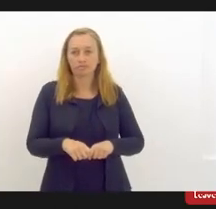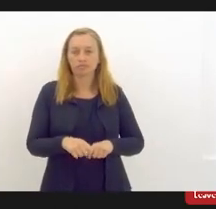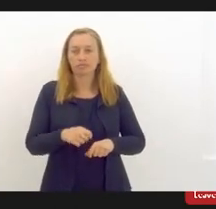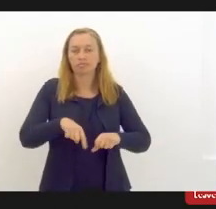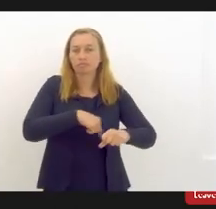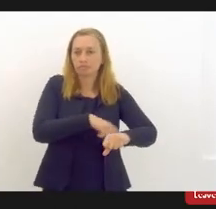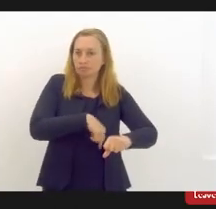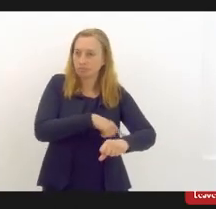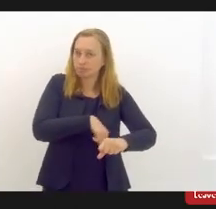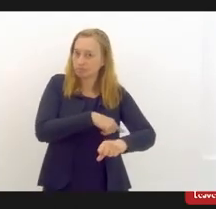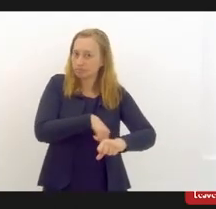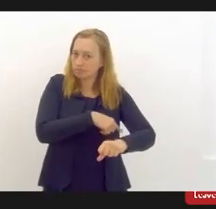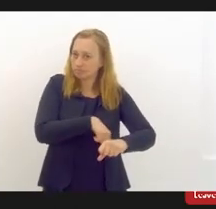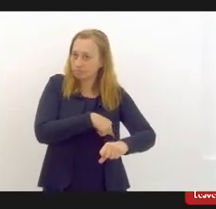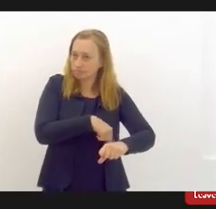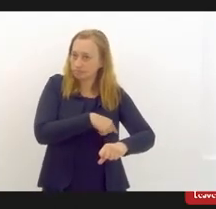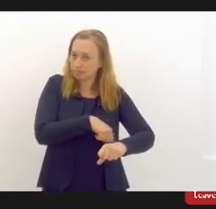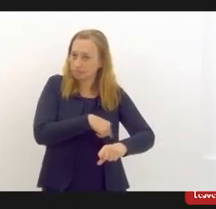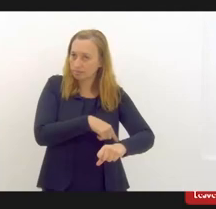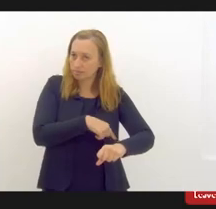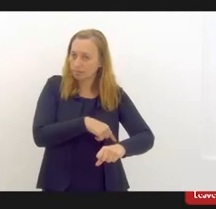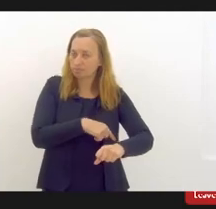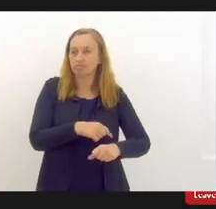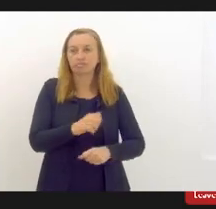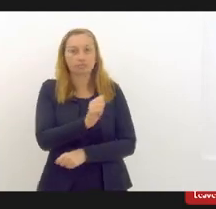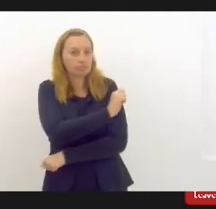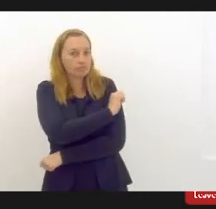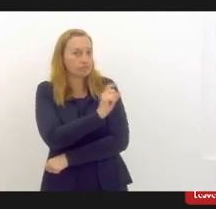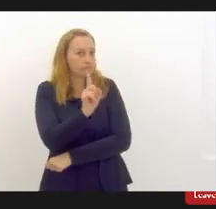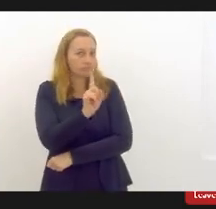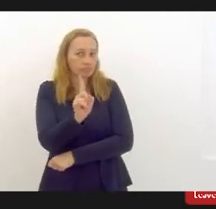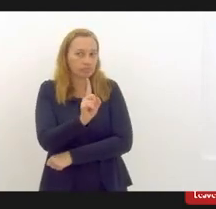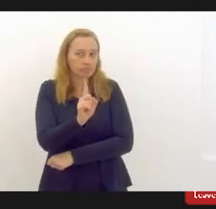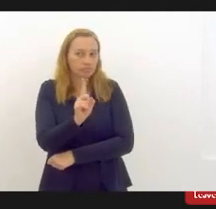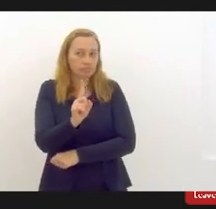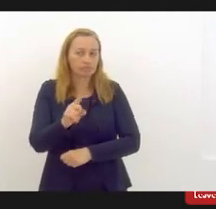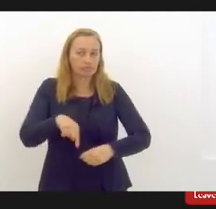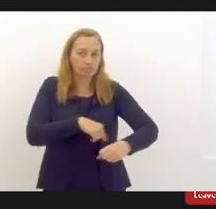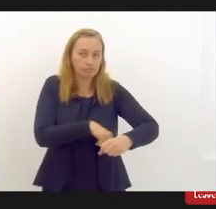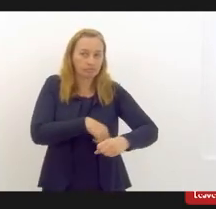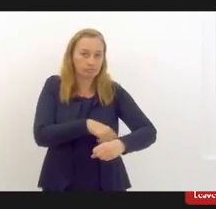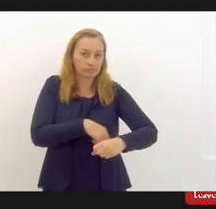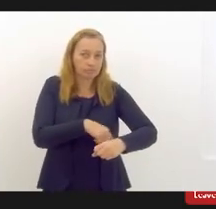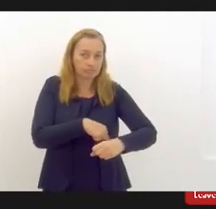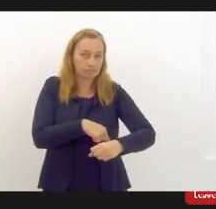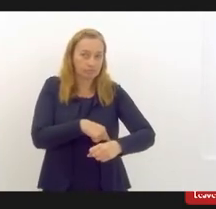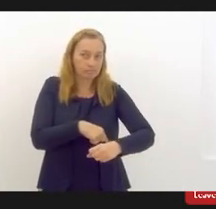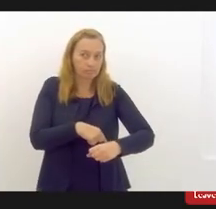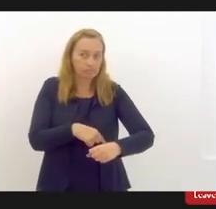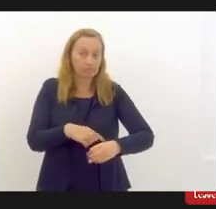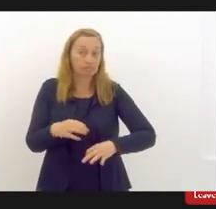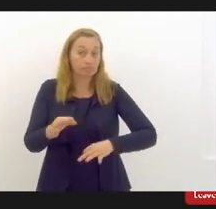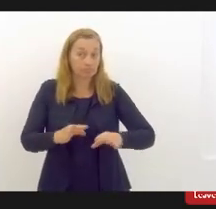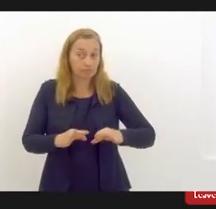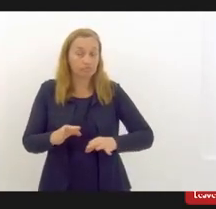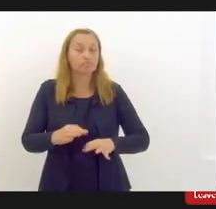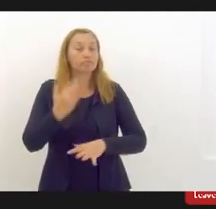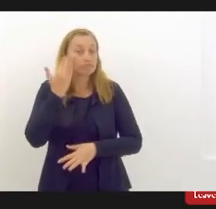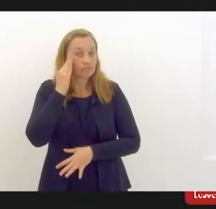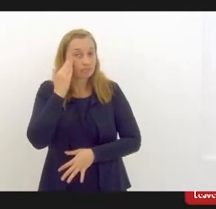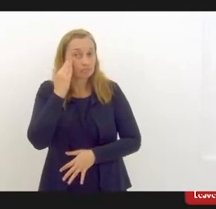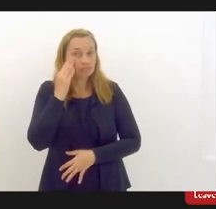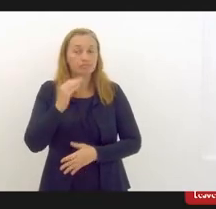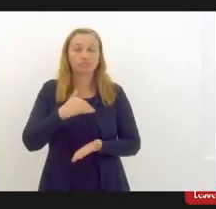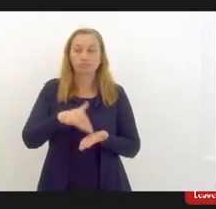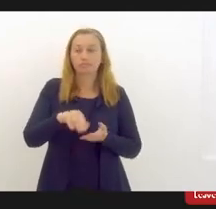cozinhar para alunos, uma cozinha industrial. Então, queria muito que a SEDUC entendesse, quando